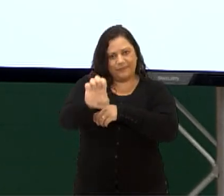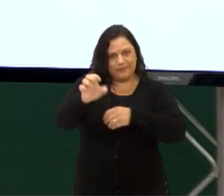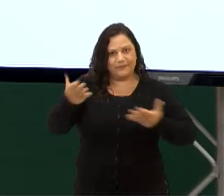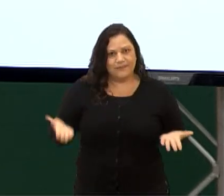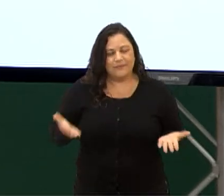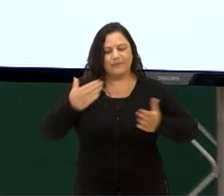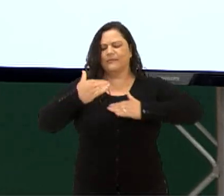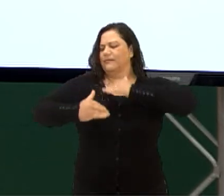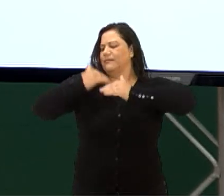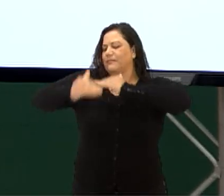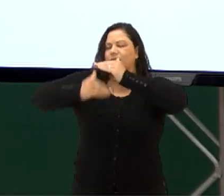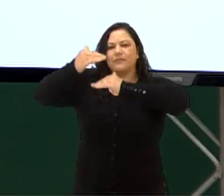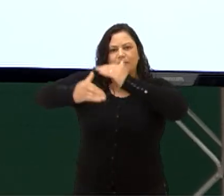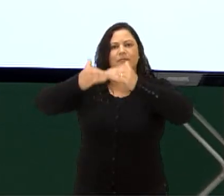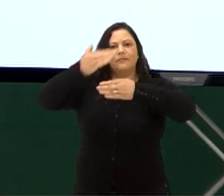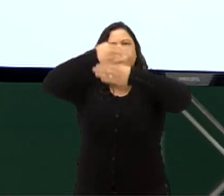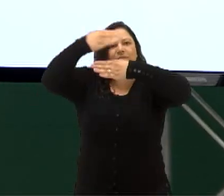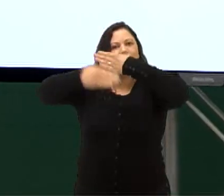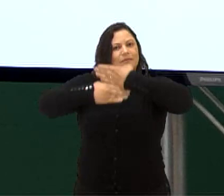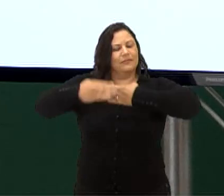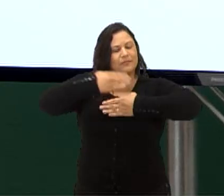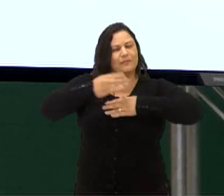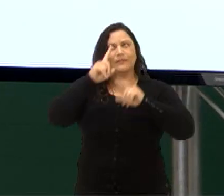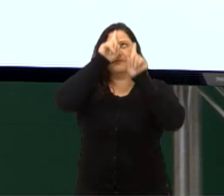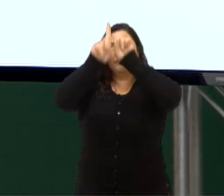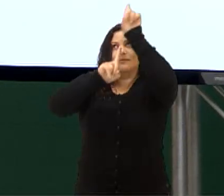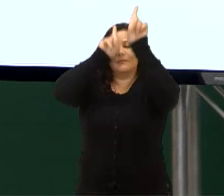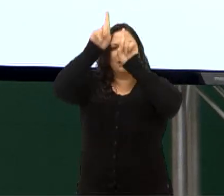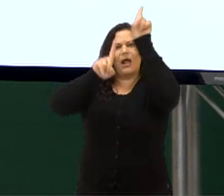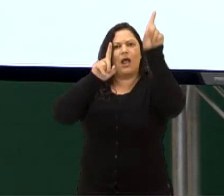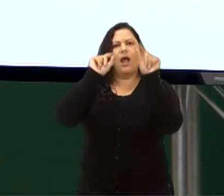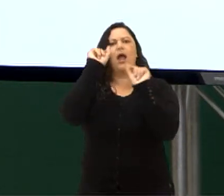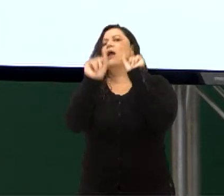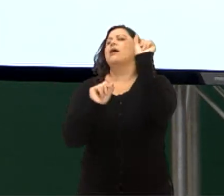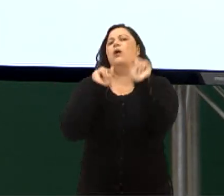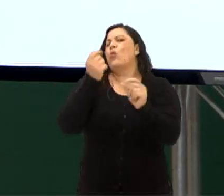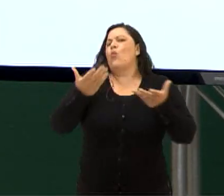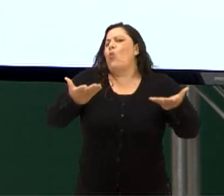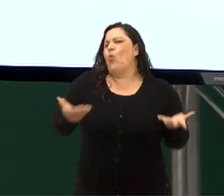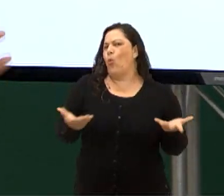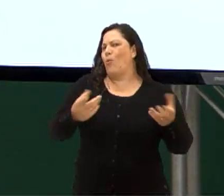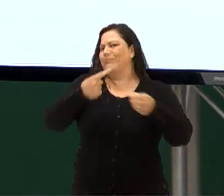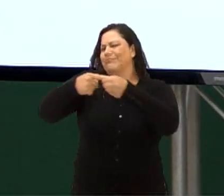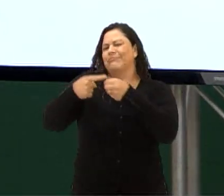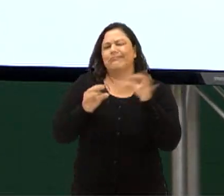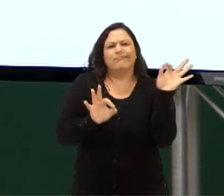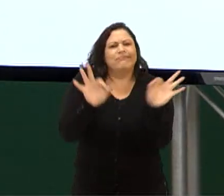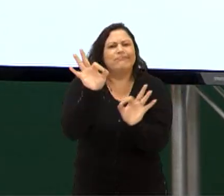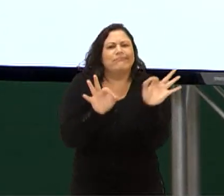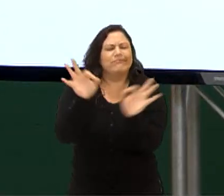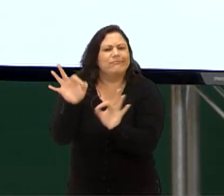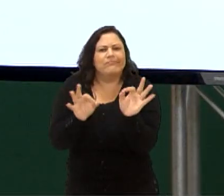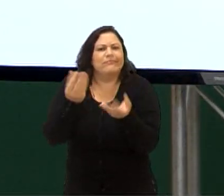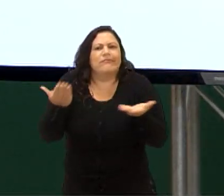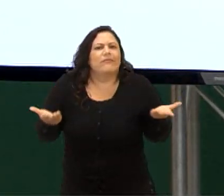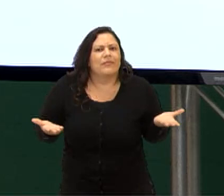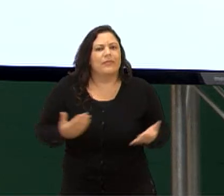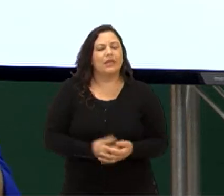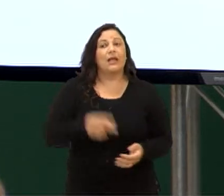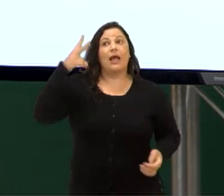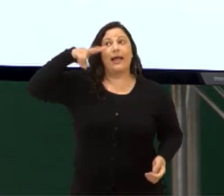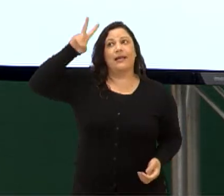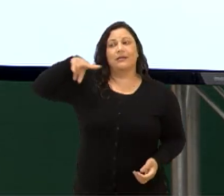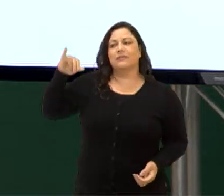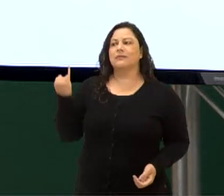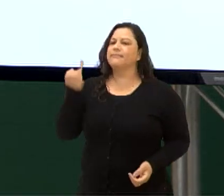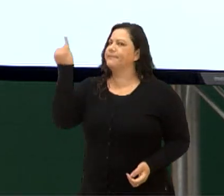um pouquinho a partir desse slide a ideia de como essas cidades se organizavam. Então, primeiro é importante a gente lembrar que lá